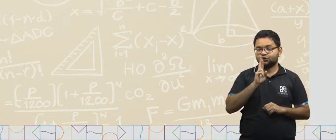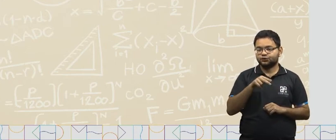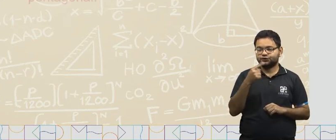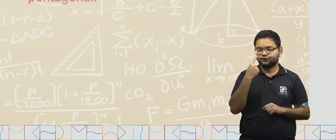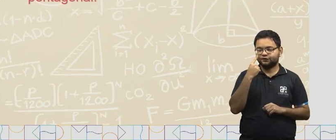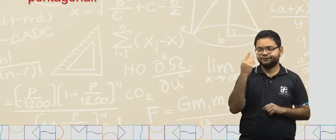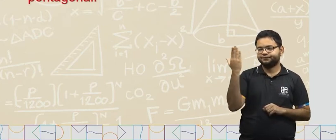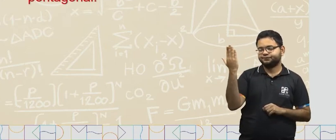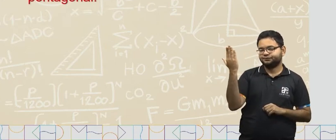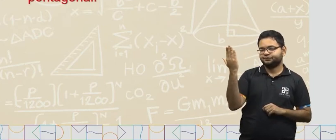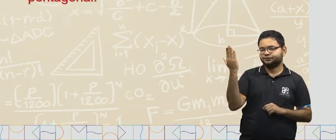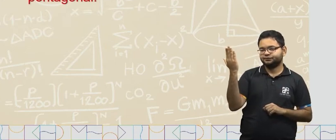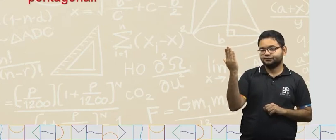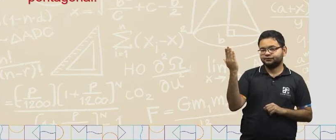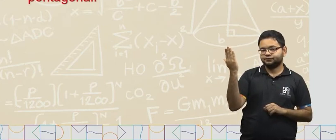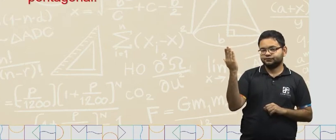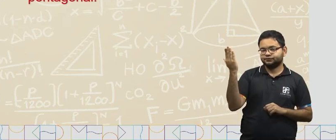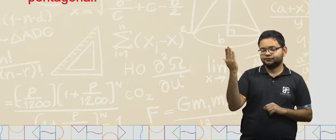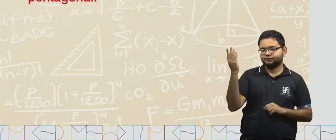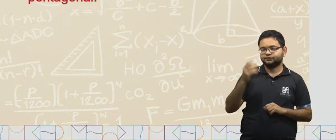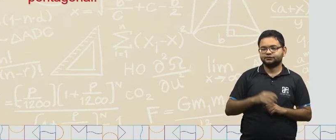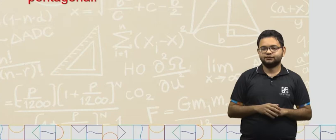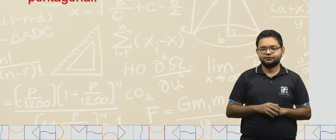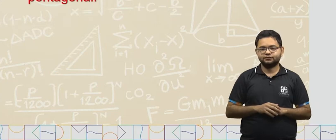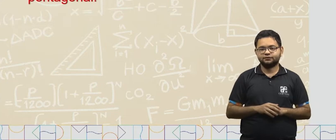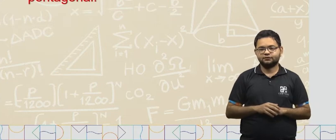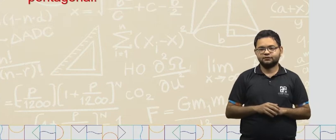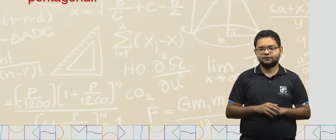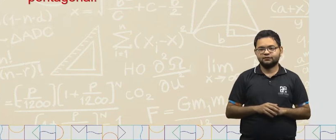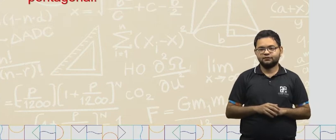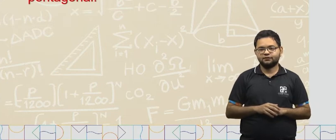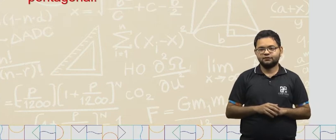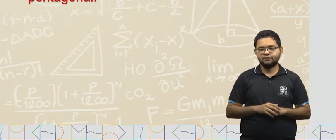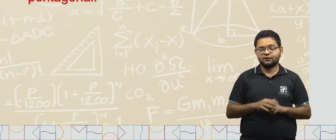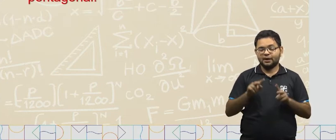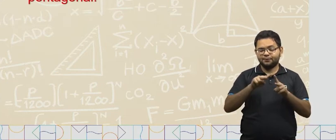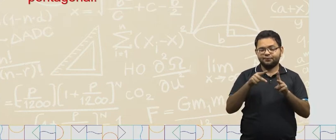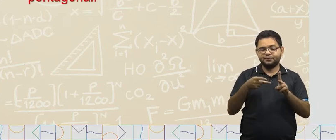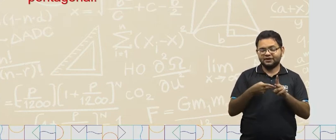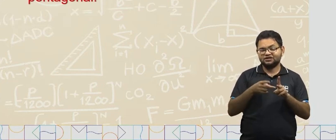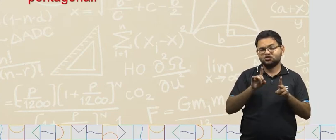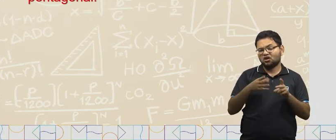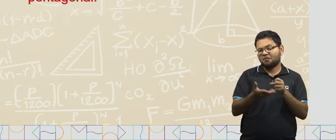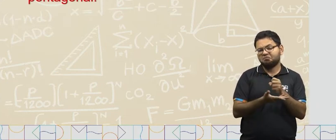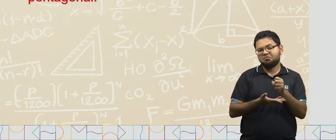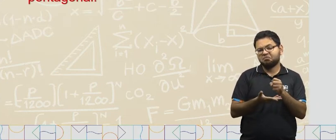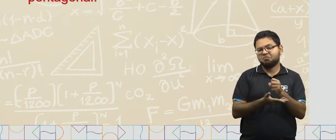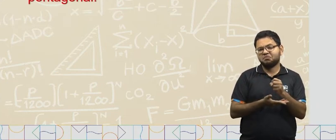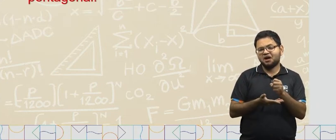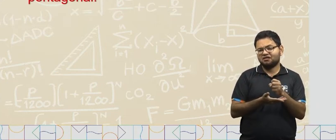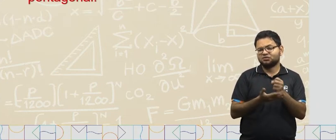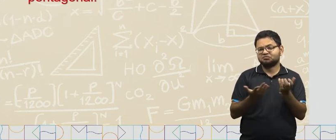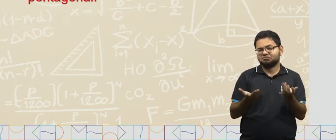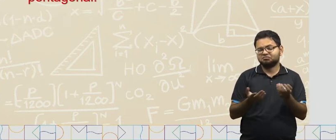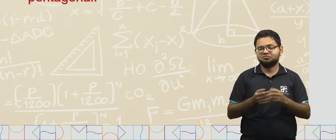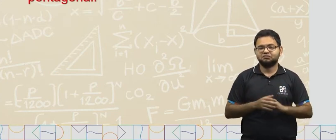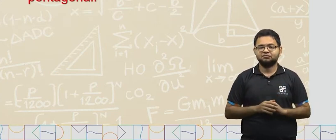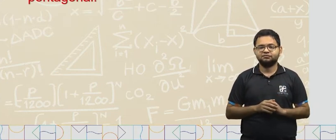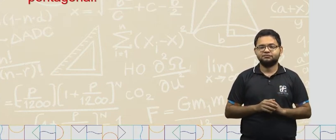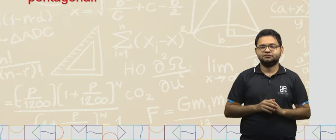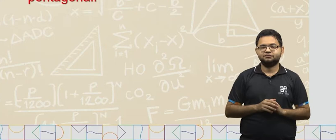resposta é uma pirâmide. Bom, ela só tem base, um poliedro com base em um